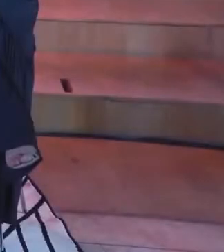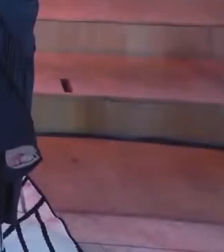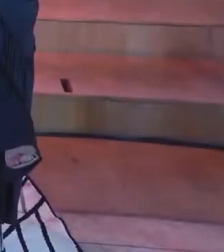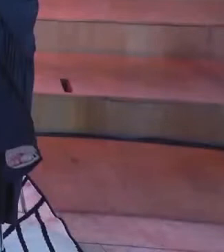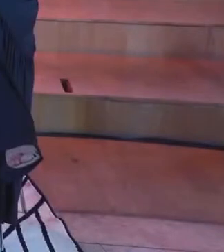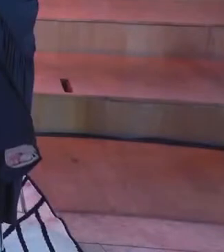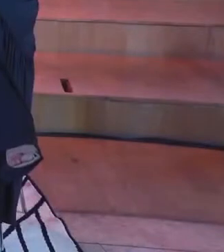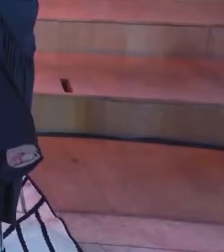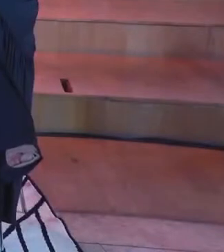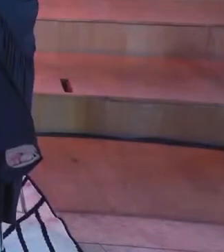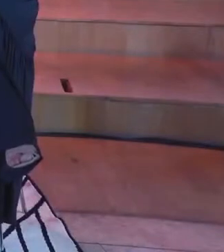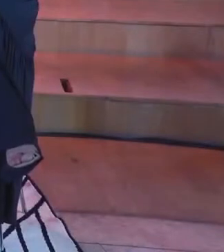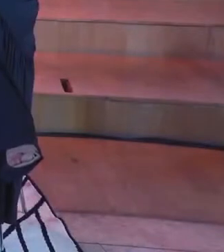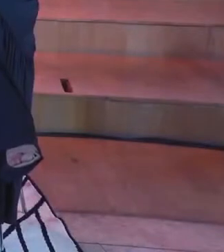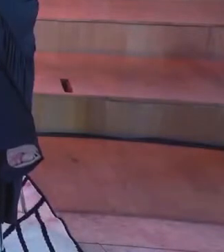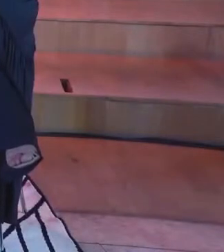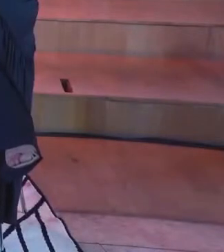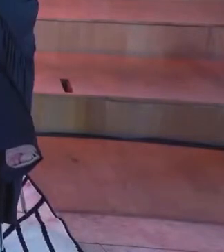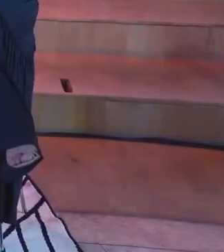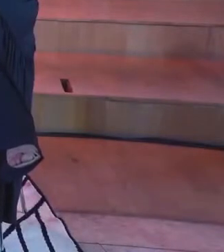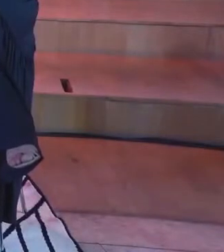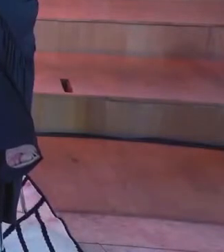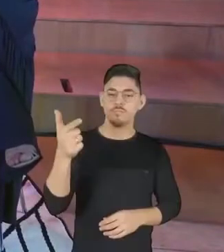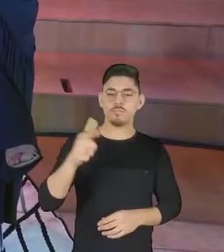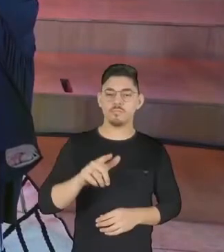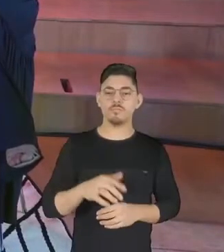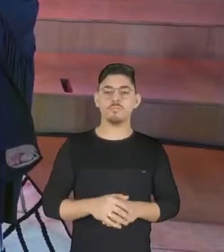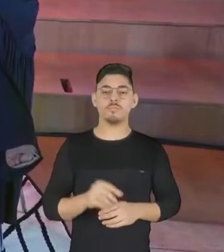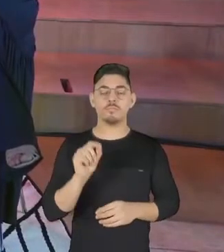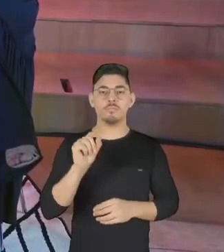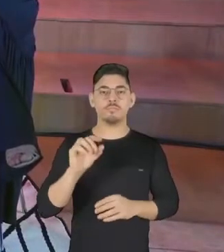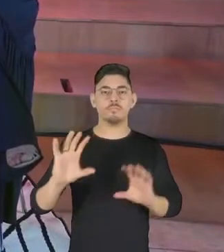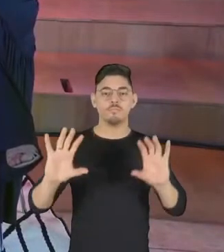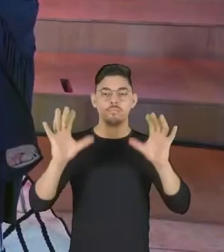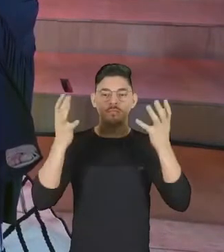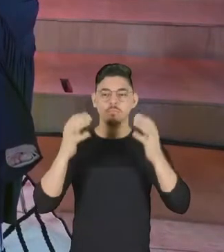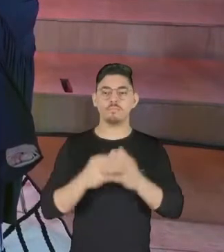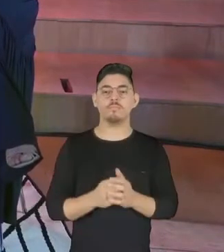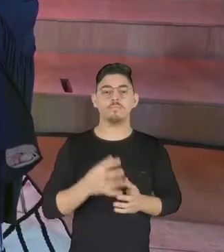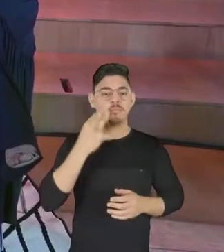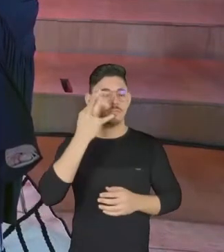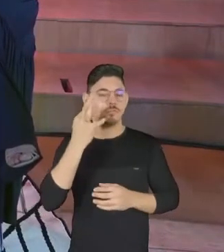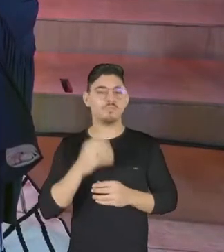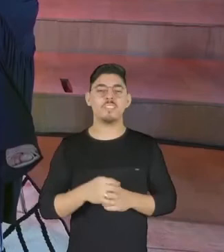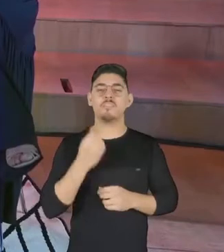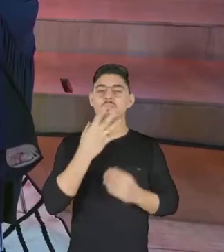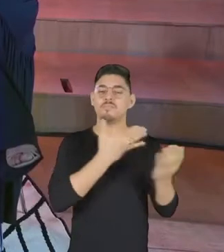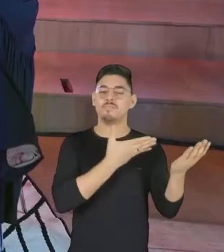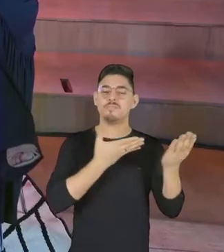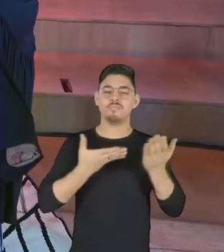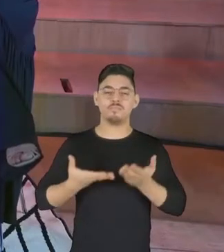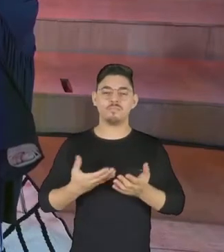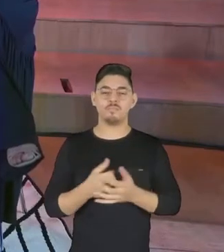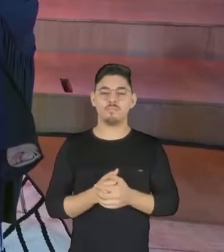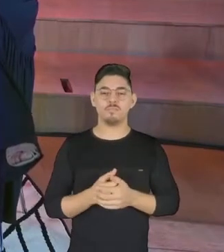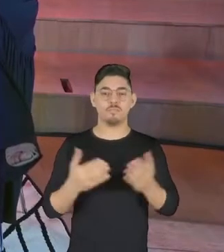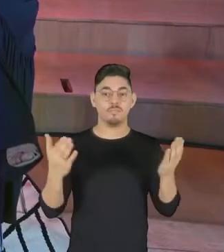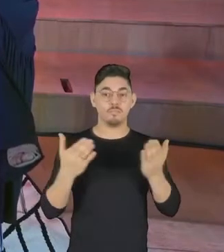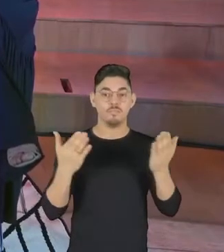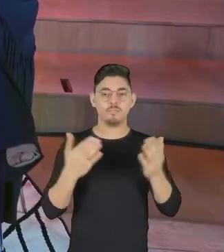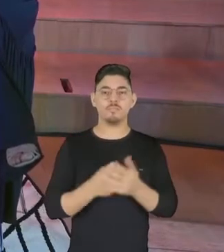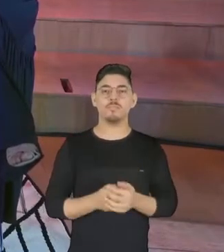Bom dia. Nós estamos aqui mais uma vez na nossa celebração online. Seja muito bem-vindo. E hoje